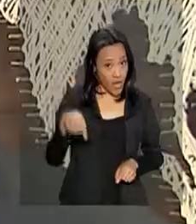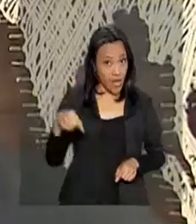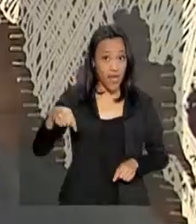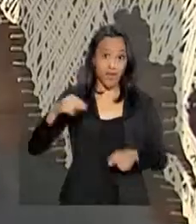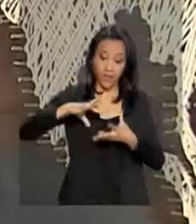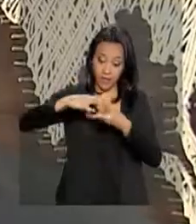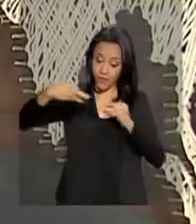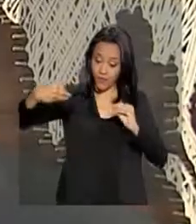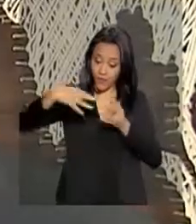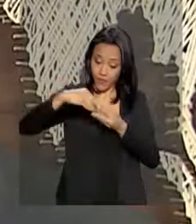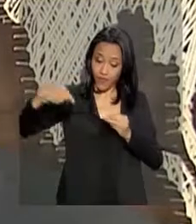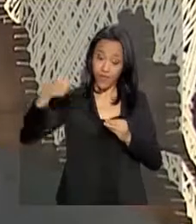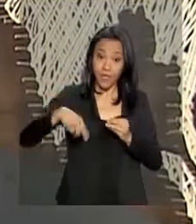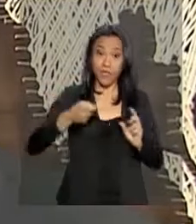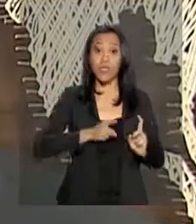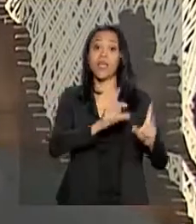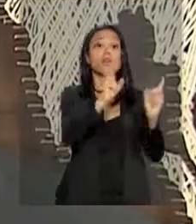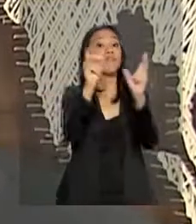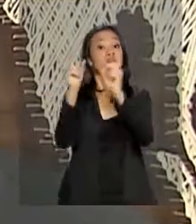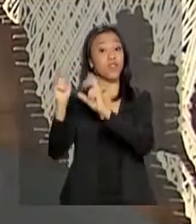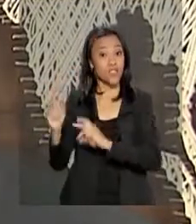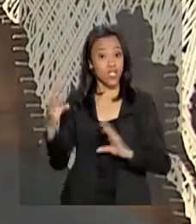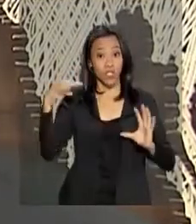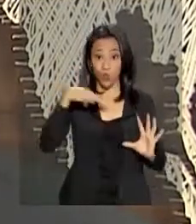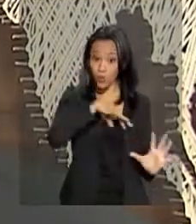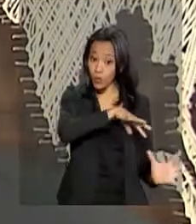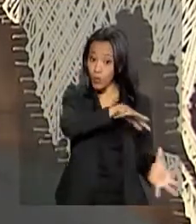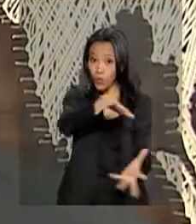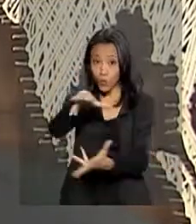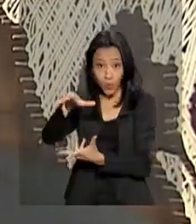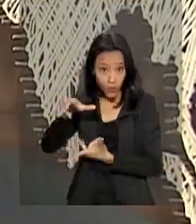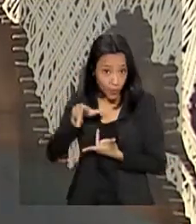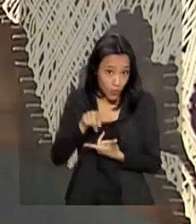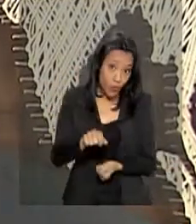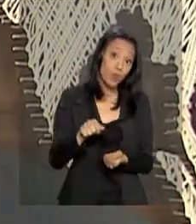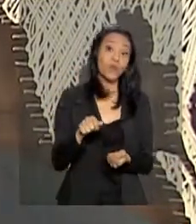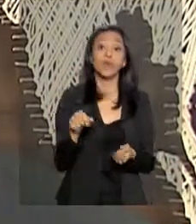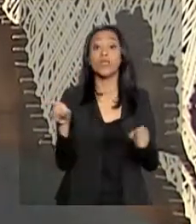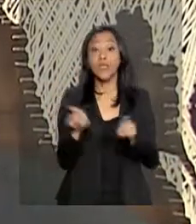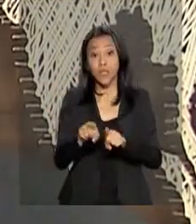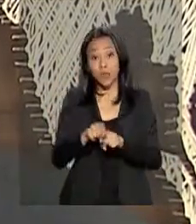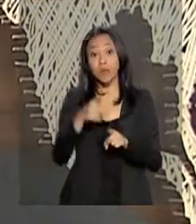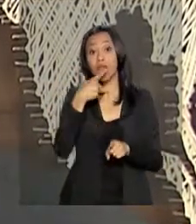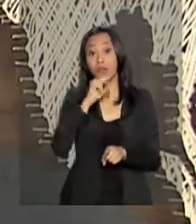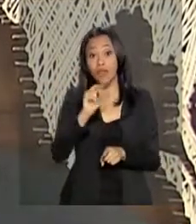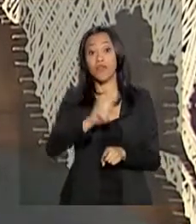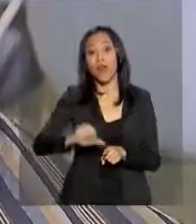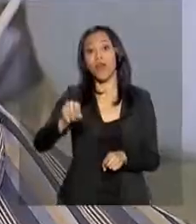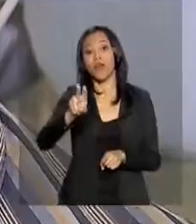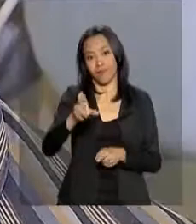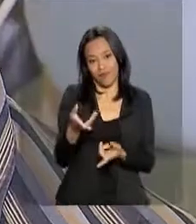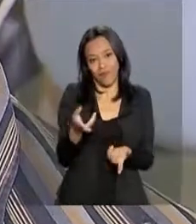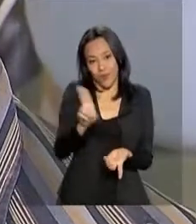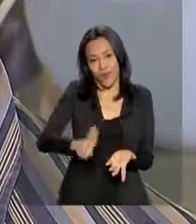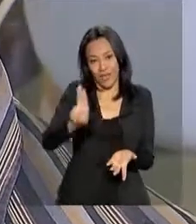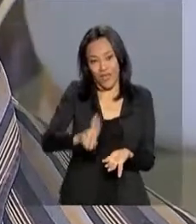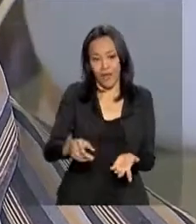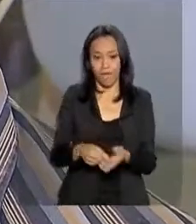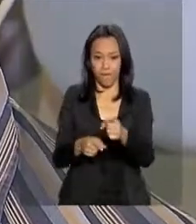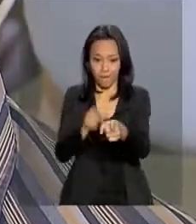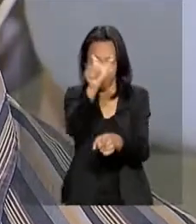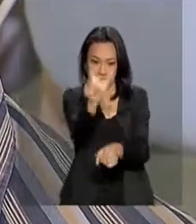altamente comercializada no mundo e é interesse, né, dos produtores e, sobretudo, de quem vai consumir esse algodão. Mamadou